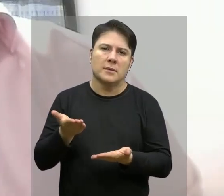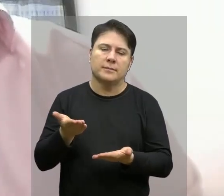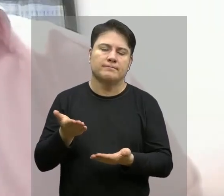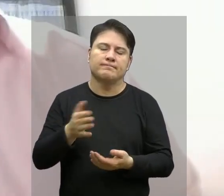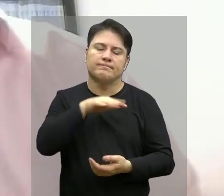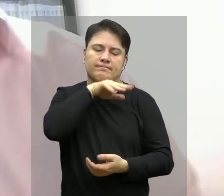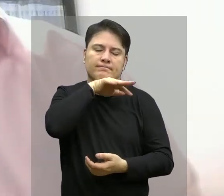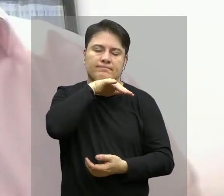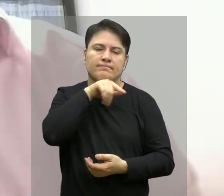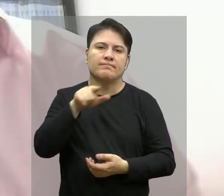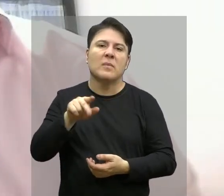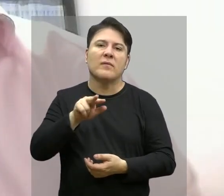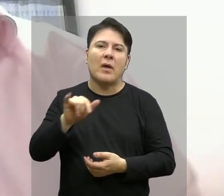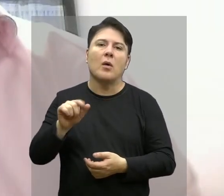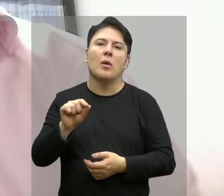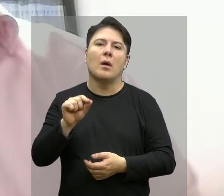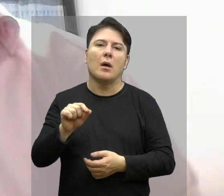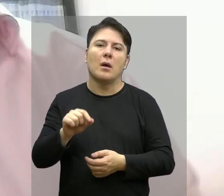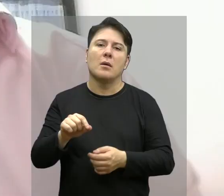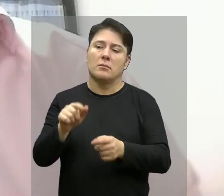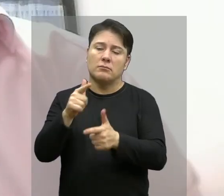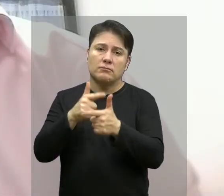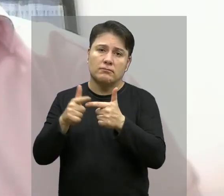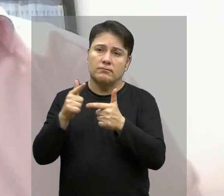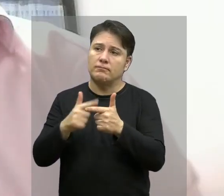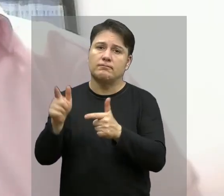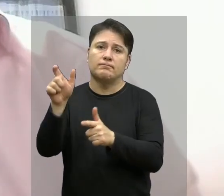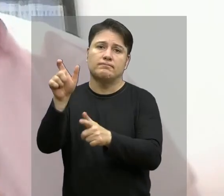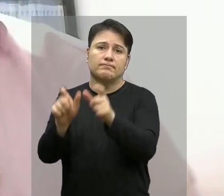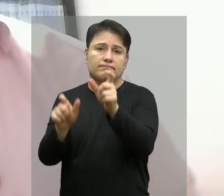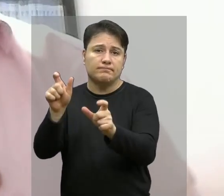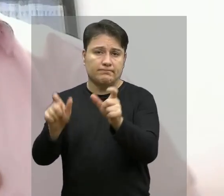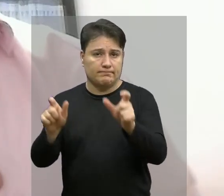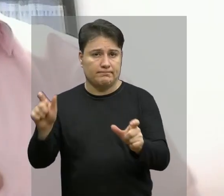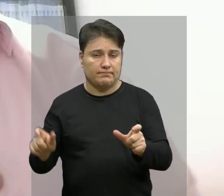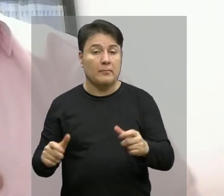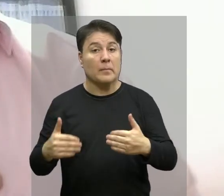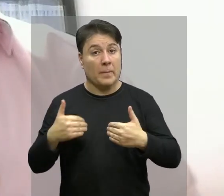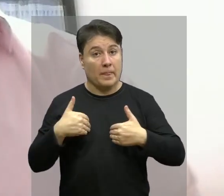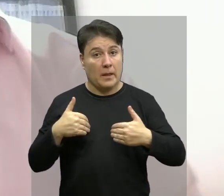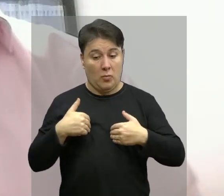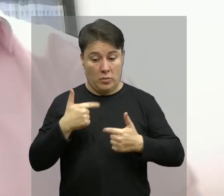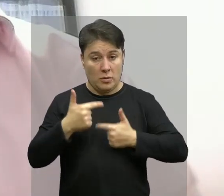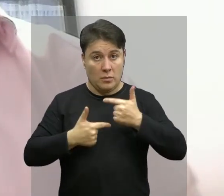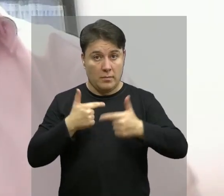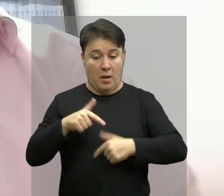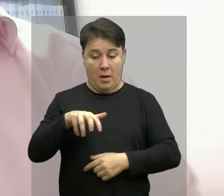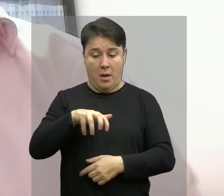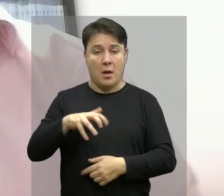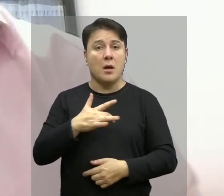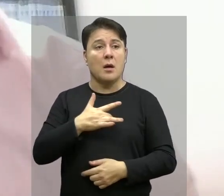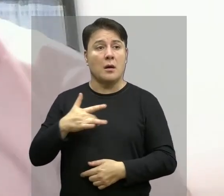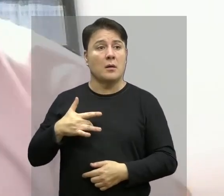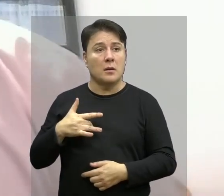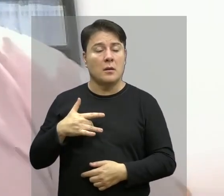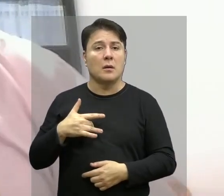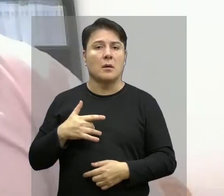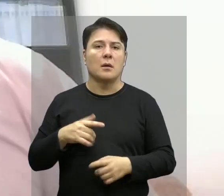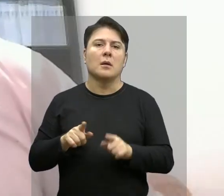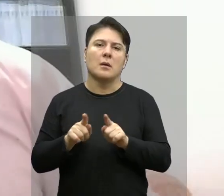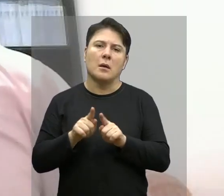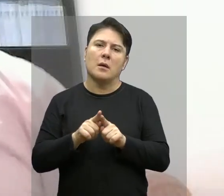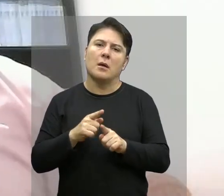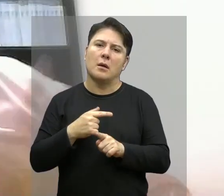vai acarretar no cidadão. Né? E aí, às vezes, eu como profissional da saúde também não posso, né, deixar